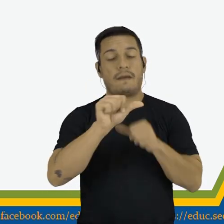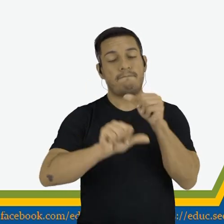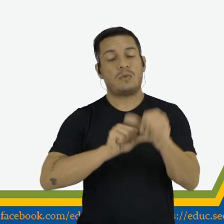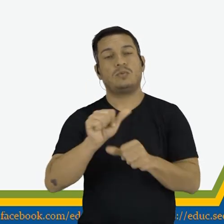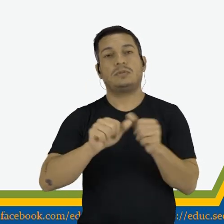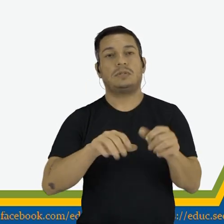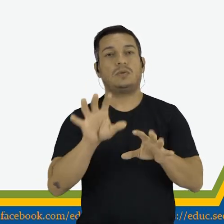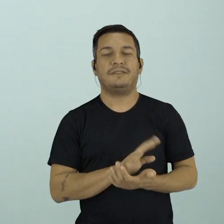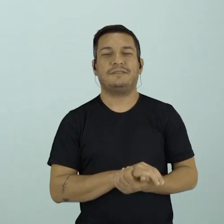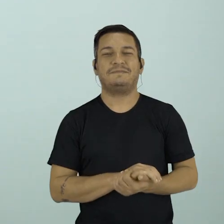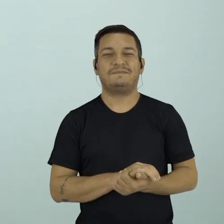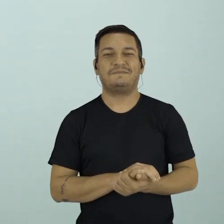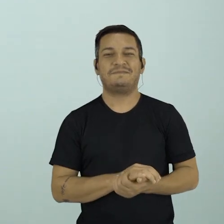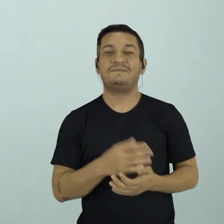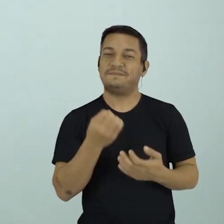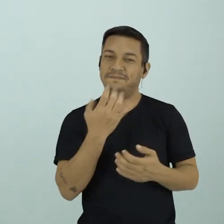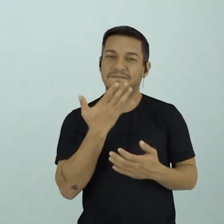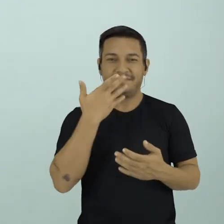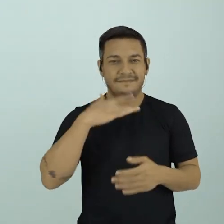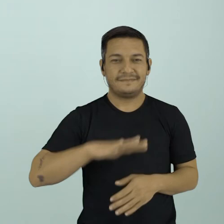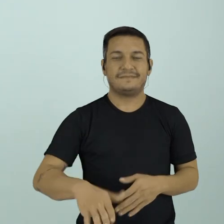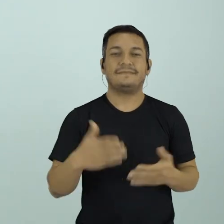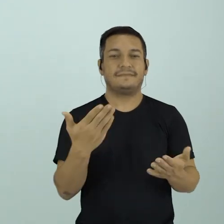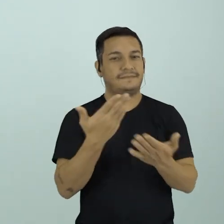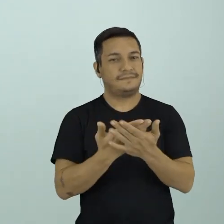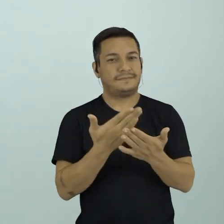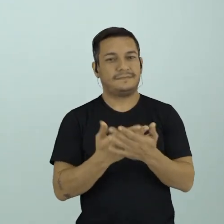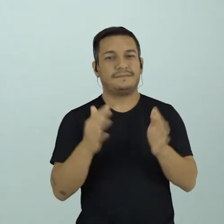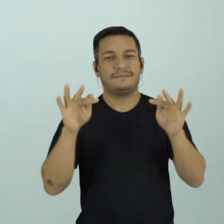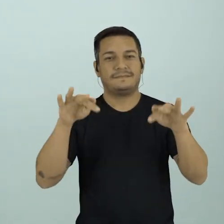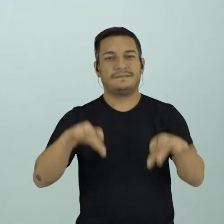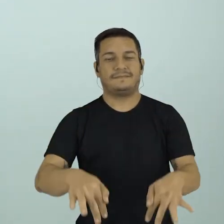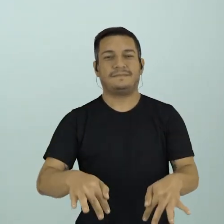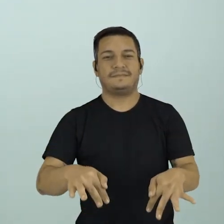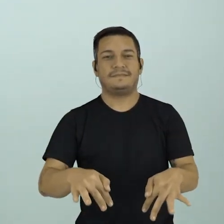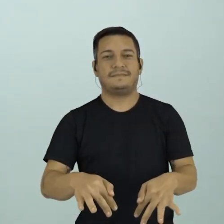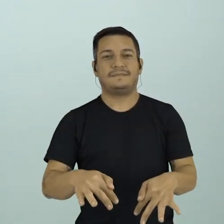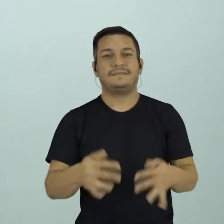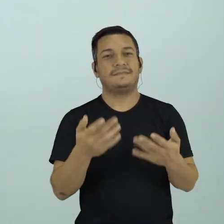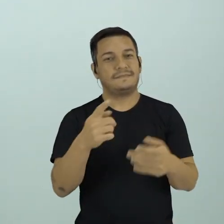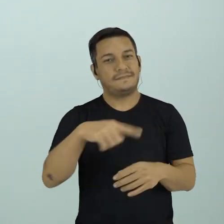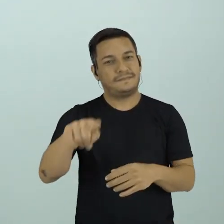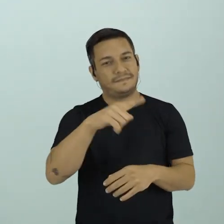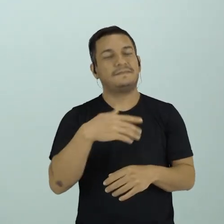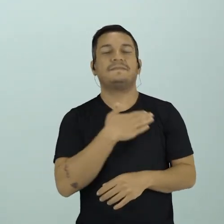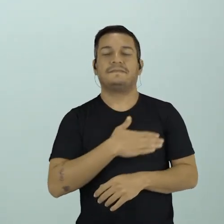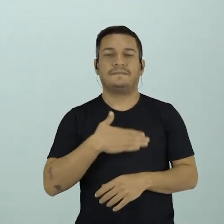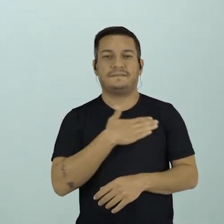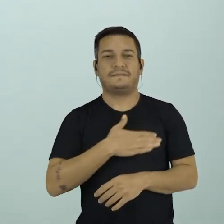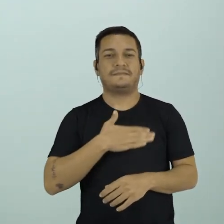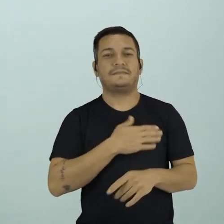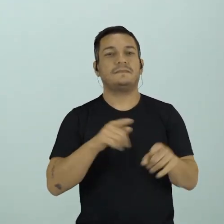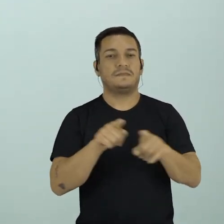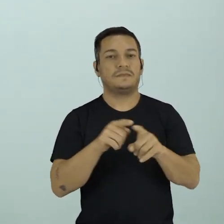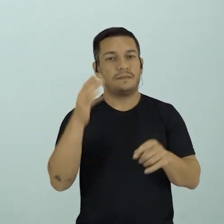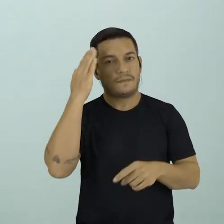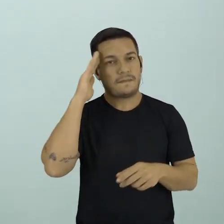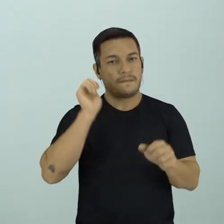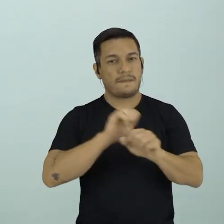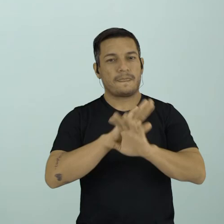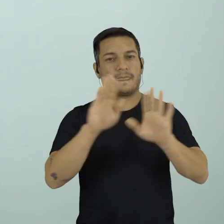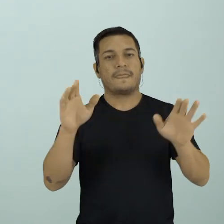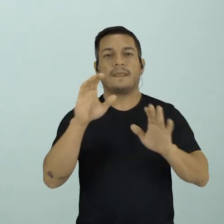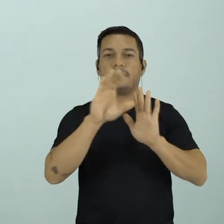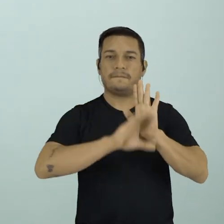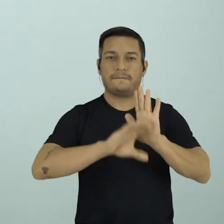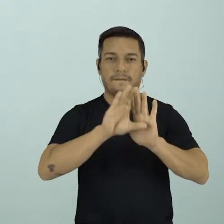gasoso. Bom, crianças, a nossa aula fica por aqui. Espero que vocês tenham gostado e tenham também compreendido o nosso